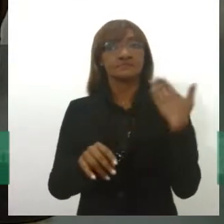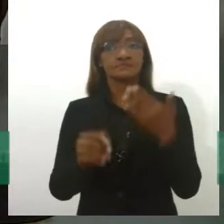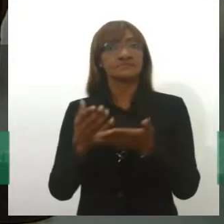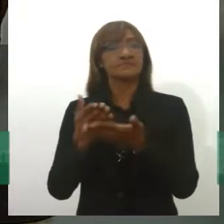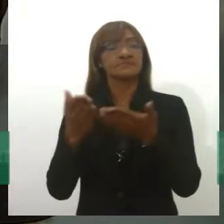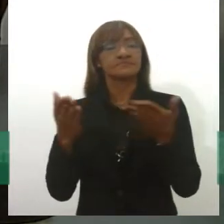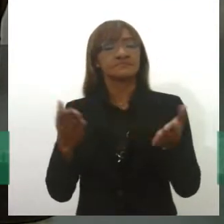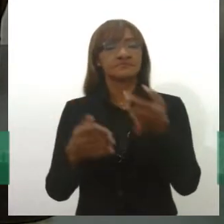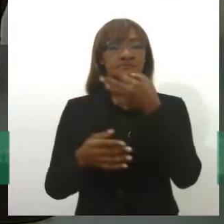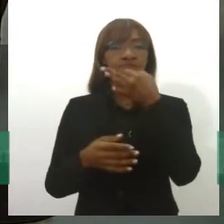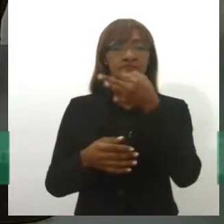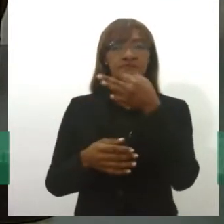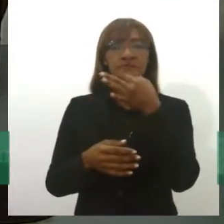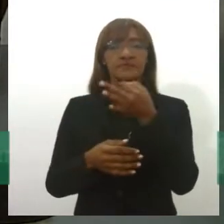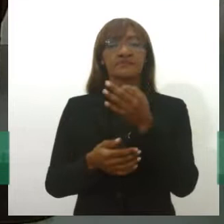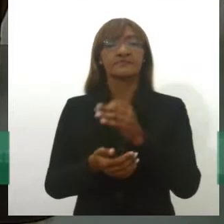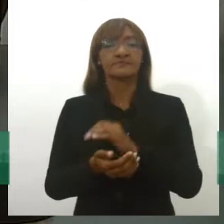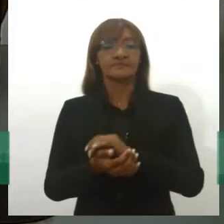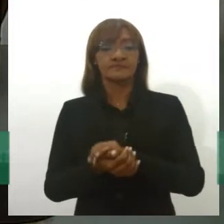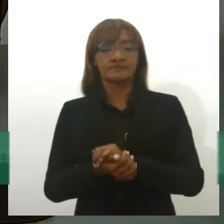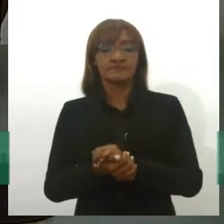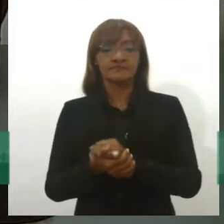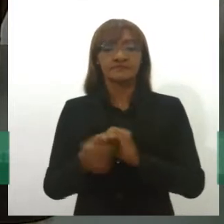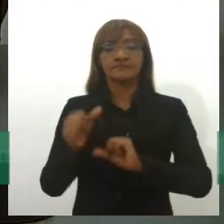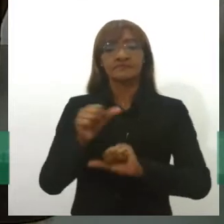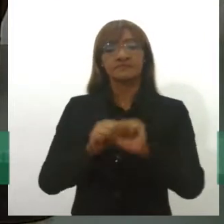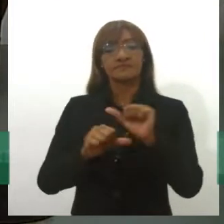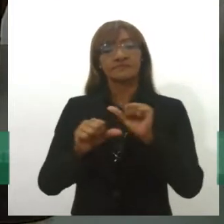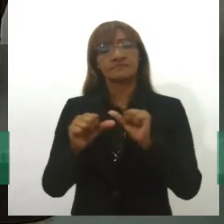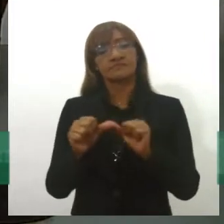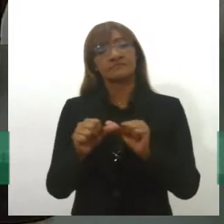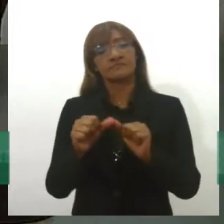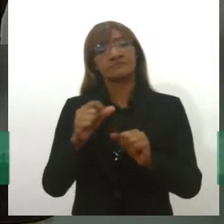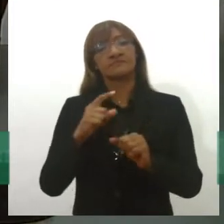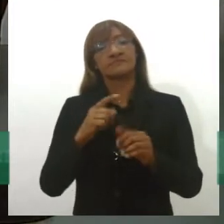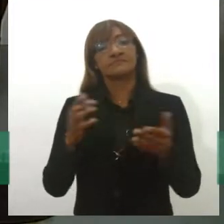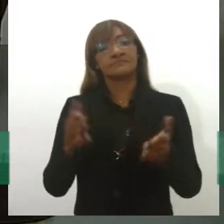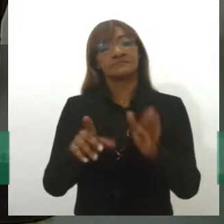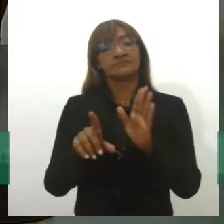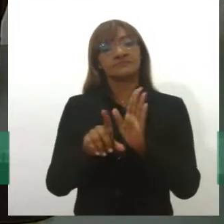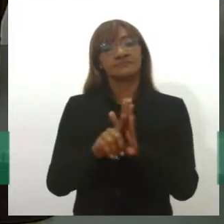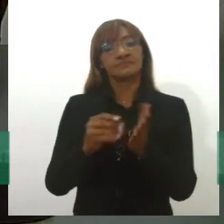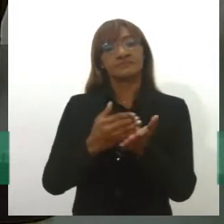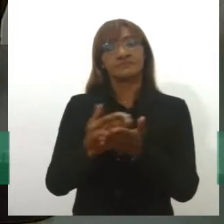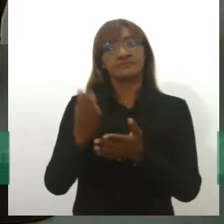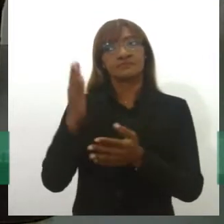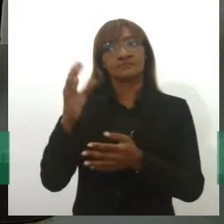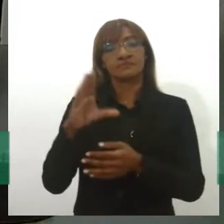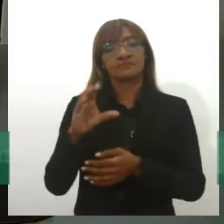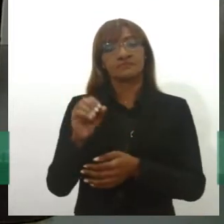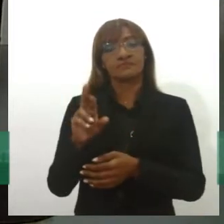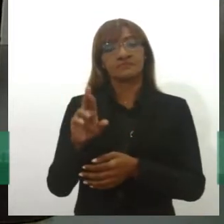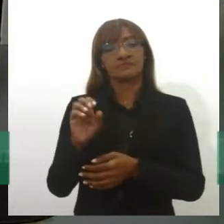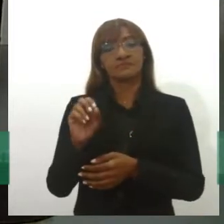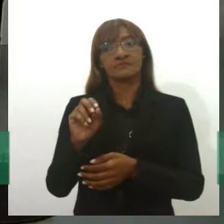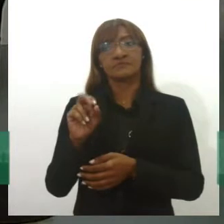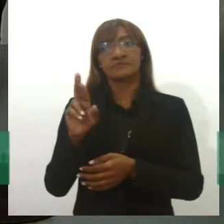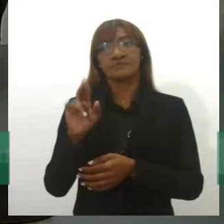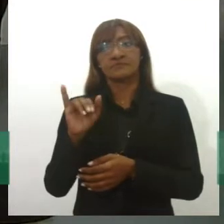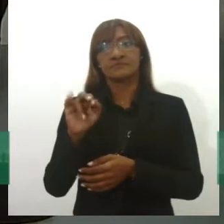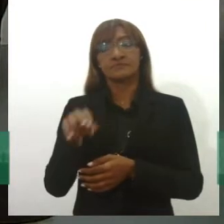vocês, qual é aí, a mudança trazida nessa lei? Vou começar por Carolina. Sejam bem-vindos e bom